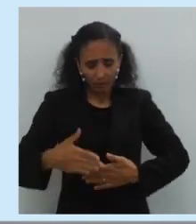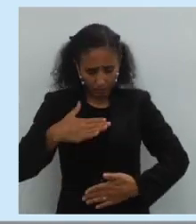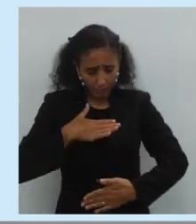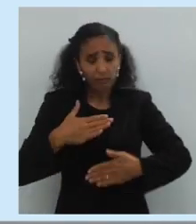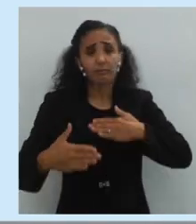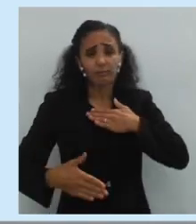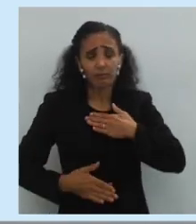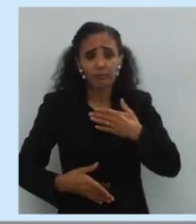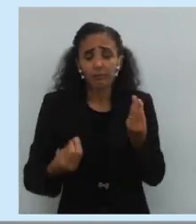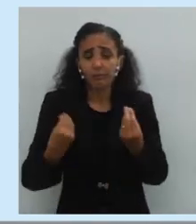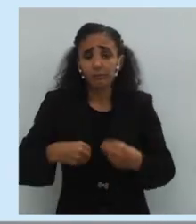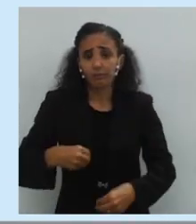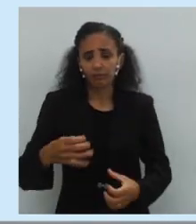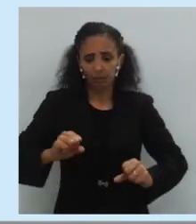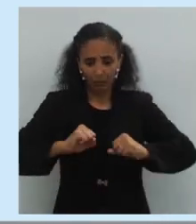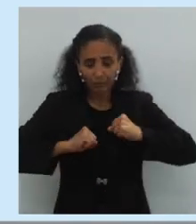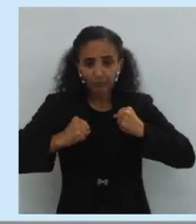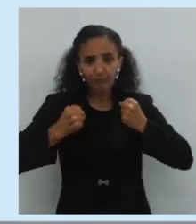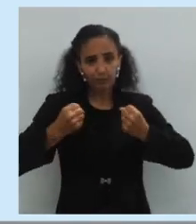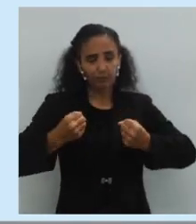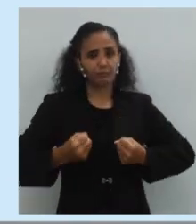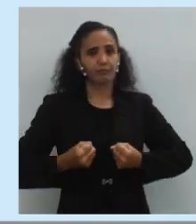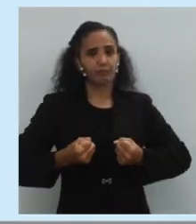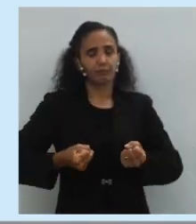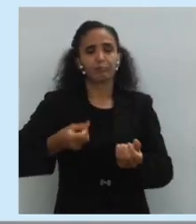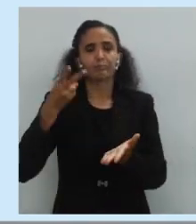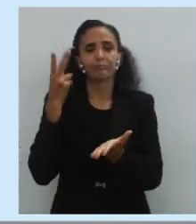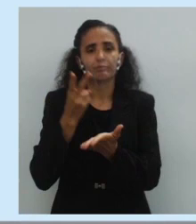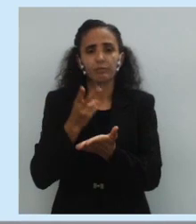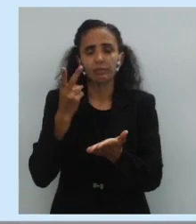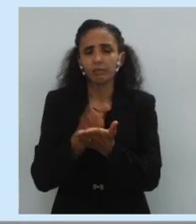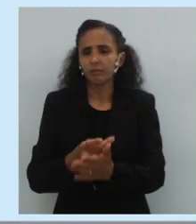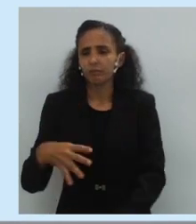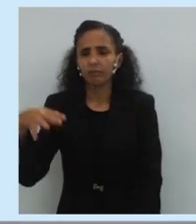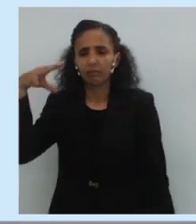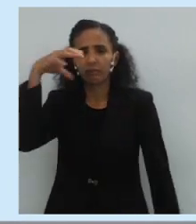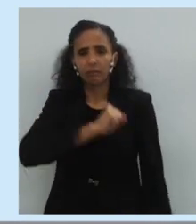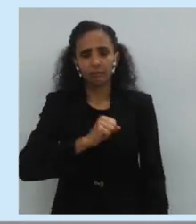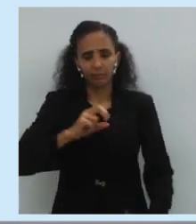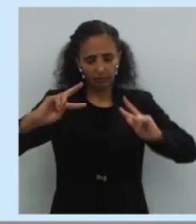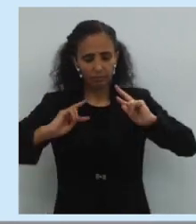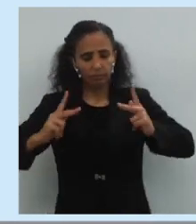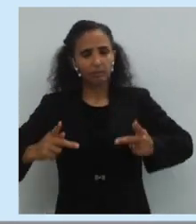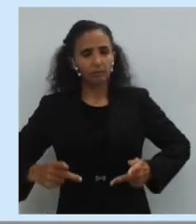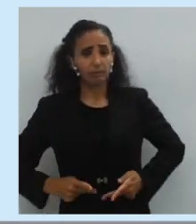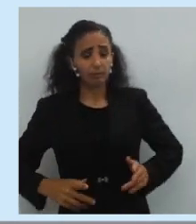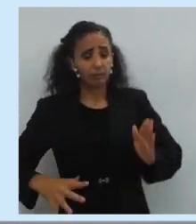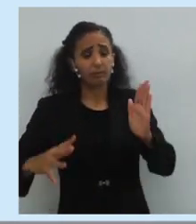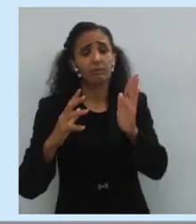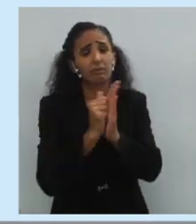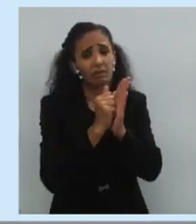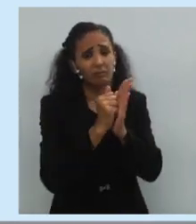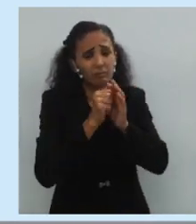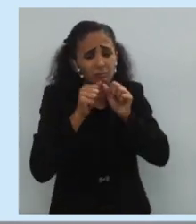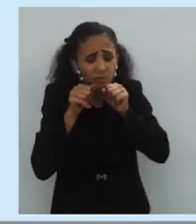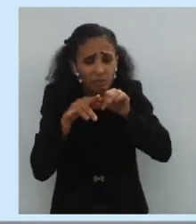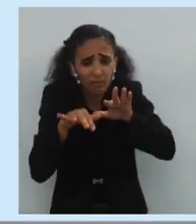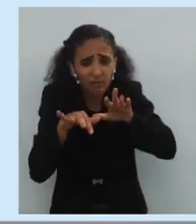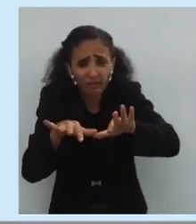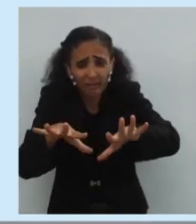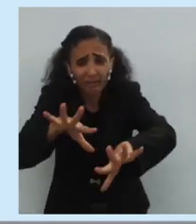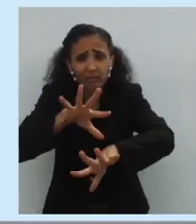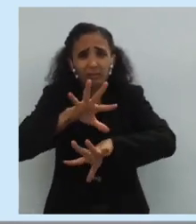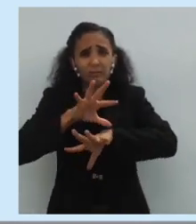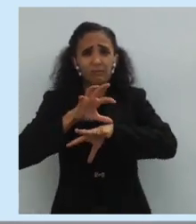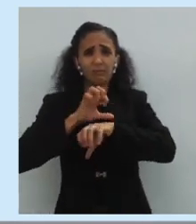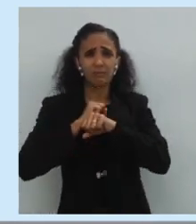carga viral, a carga viral ela vai representar a rapidez com que o